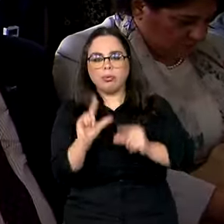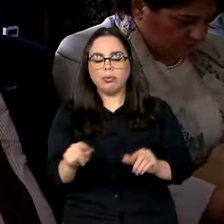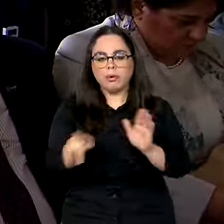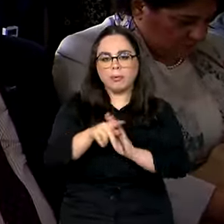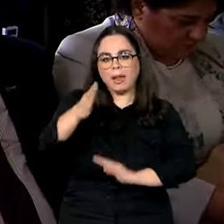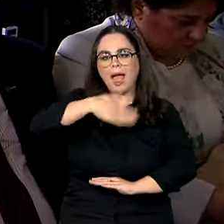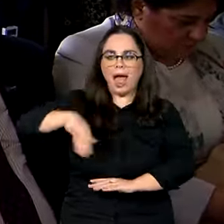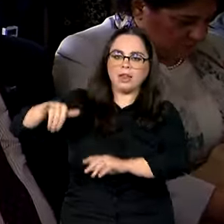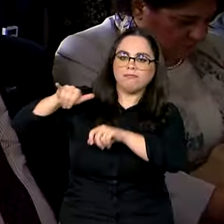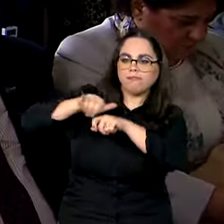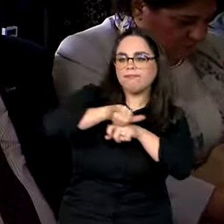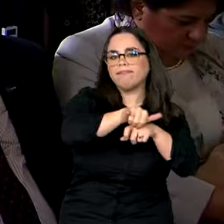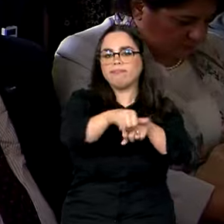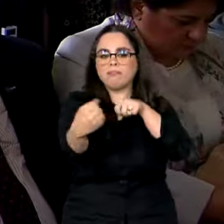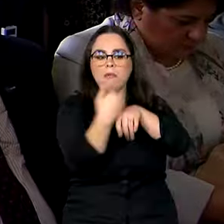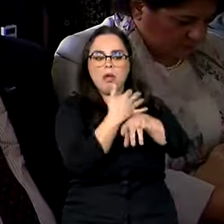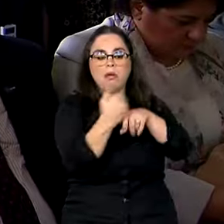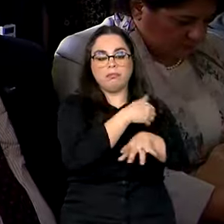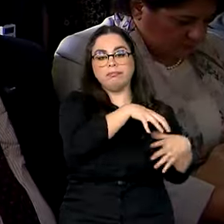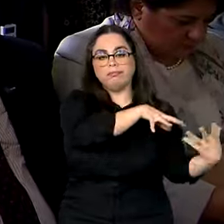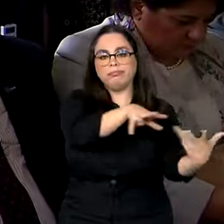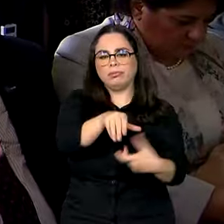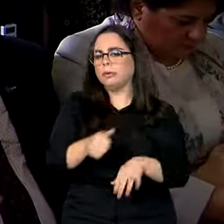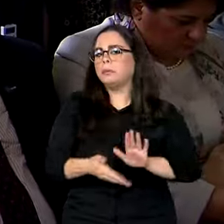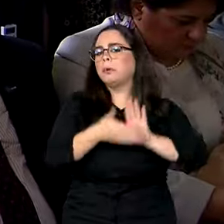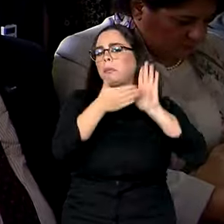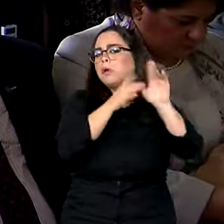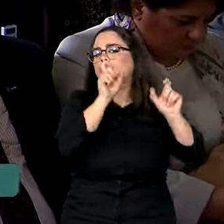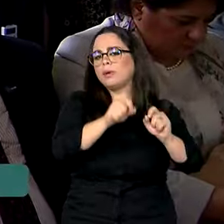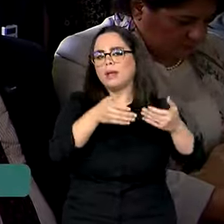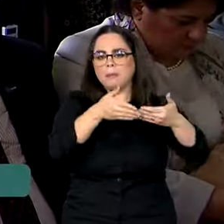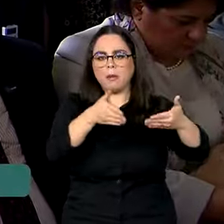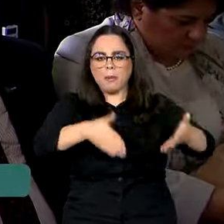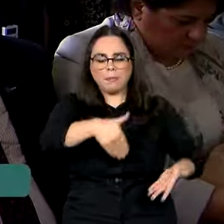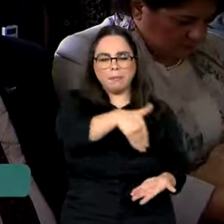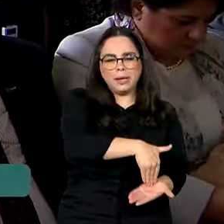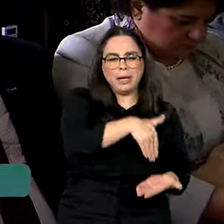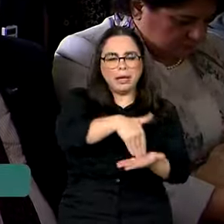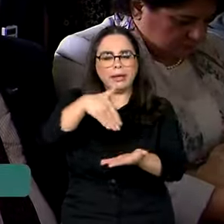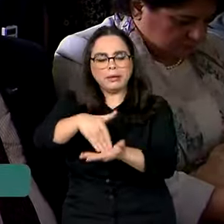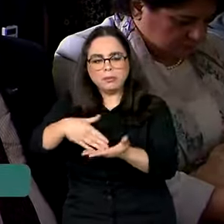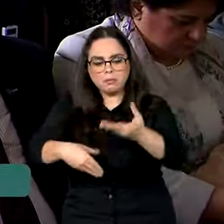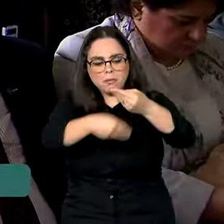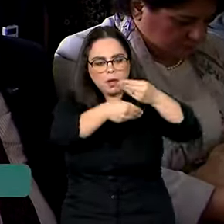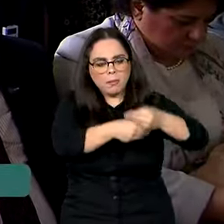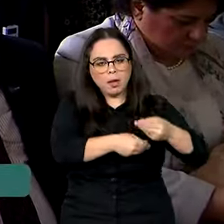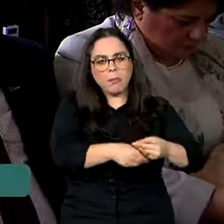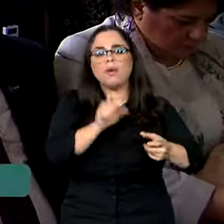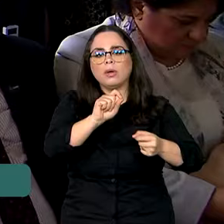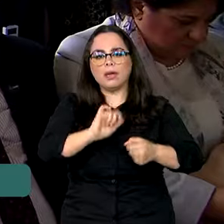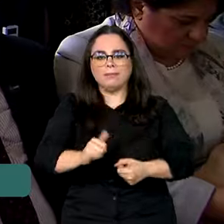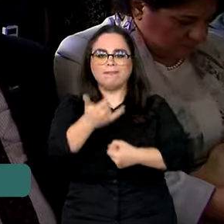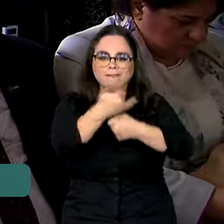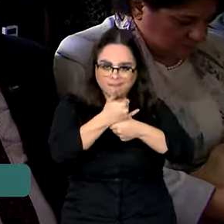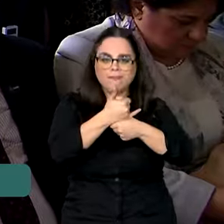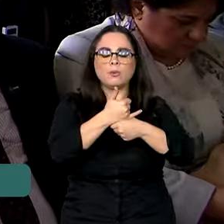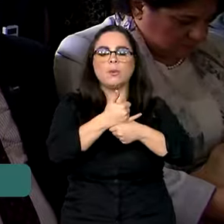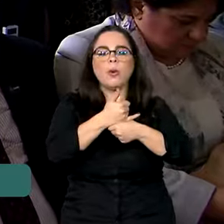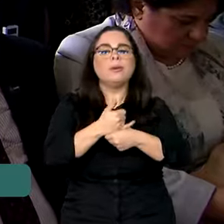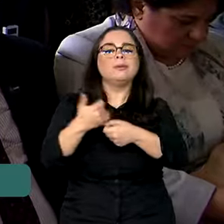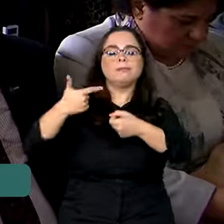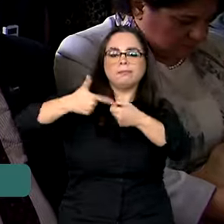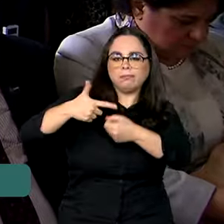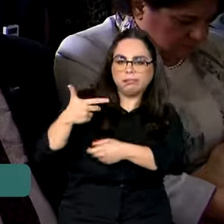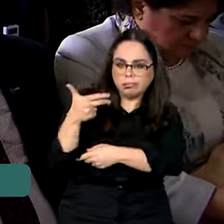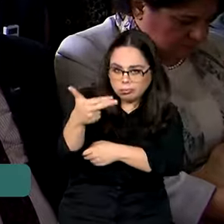e mobilidade do mundo. A proposta amplia as cotas mínimas de inclusão de biocombustíveis na gasolina